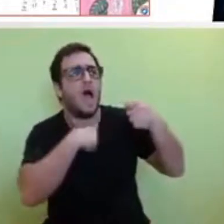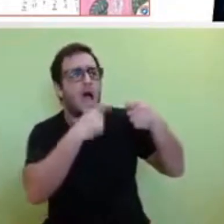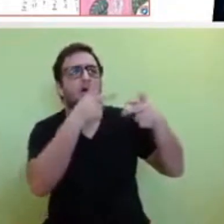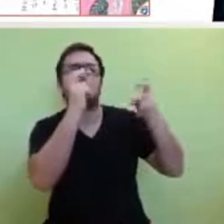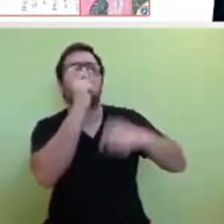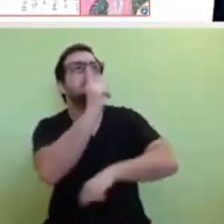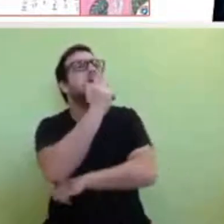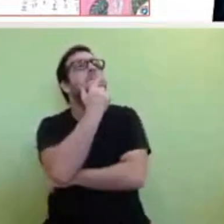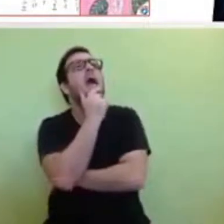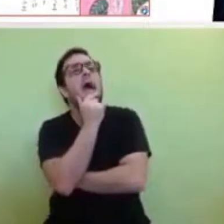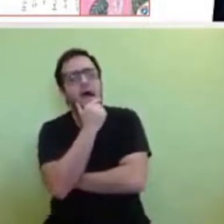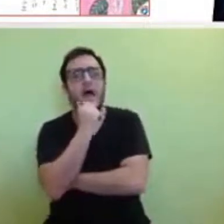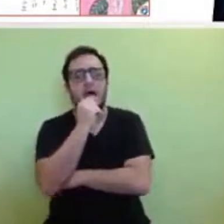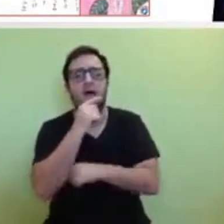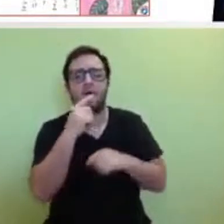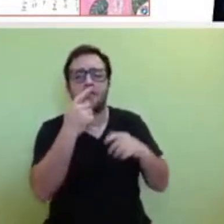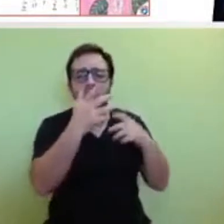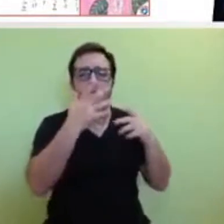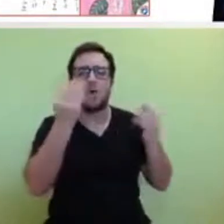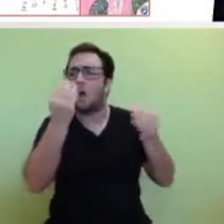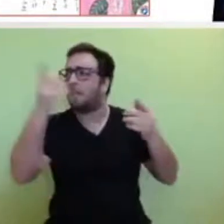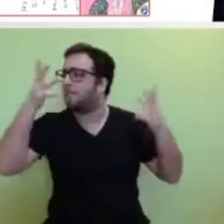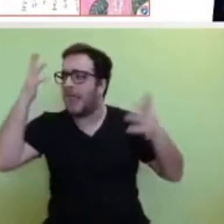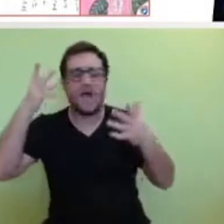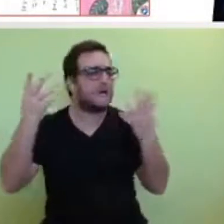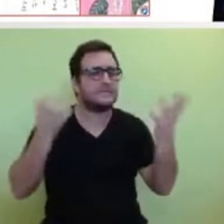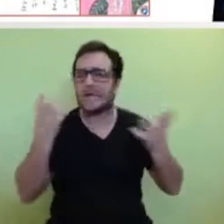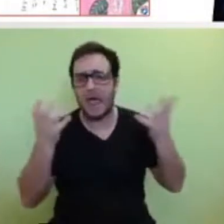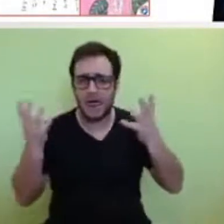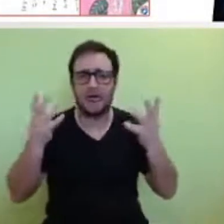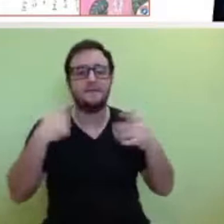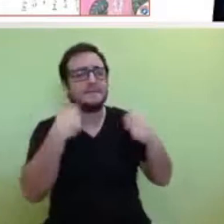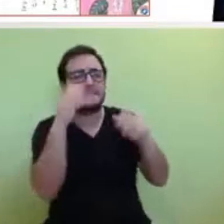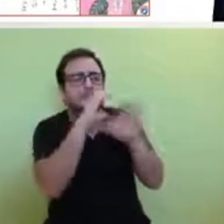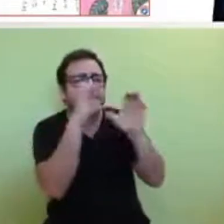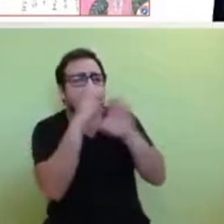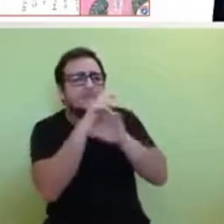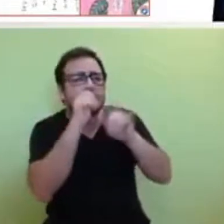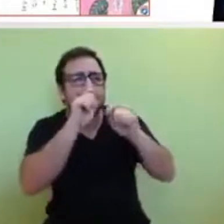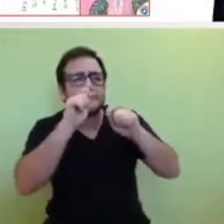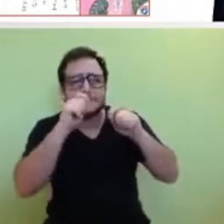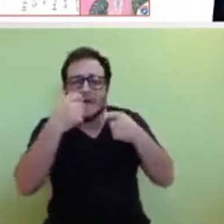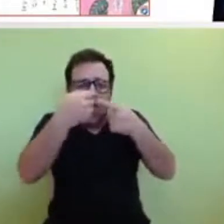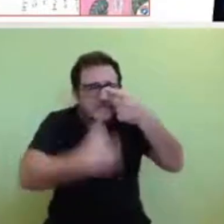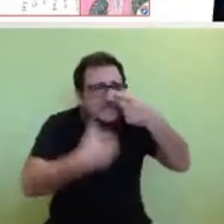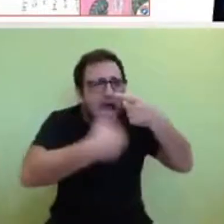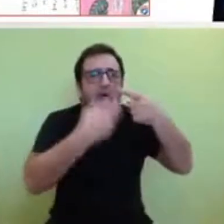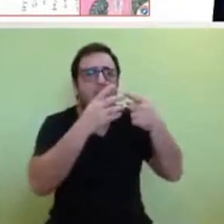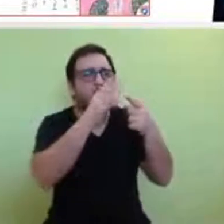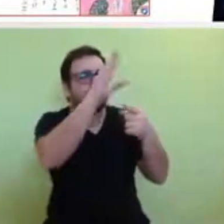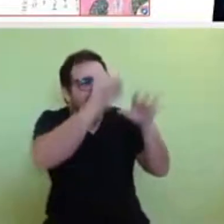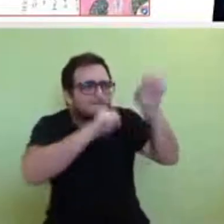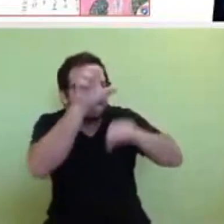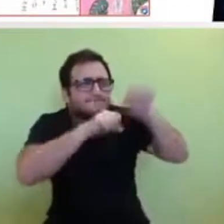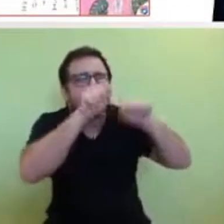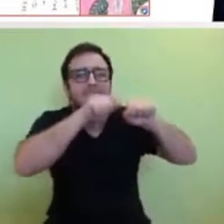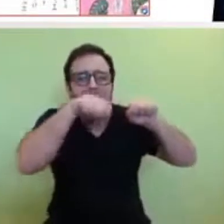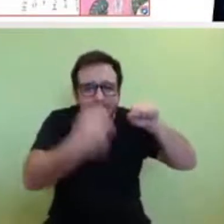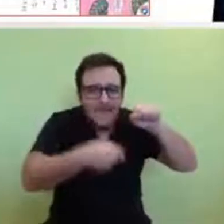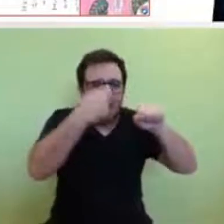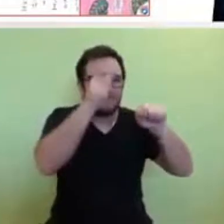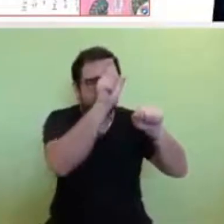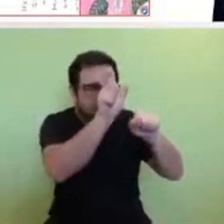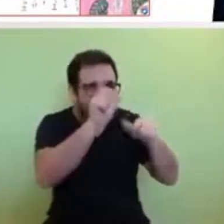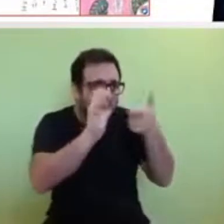da conferência. Então, eu fiz um mini glossário em uma folha de papel, frente e verso, anotando nome e sinal, nome e sinal, nome e sinal,